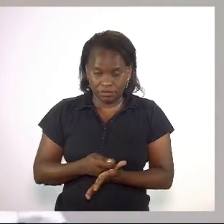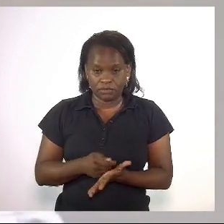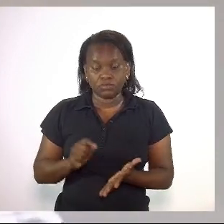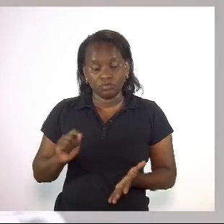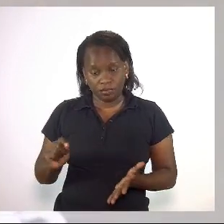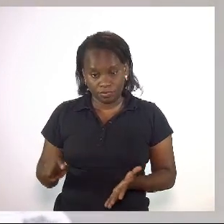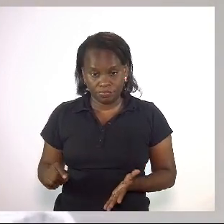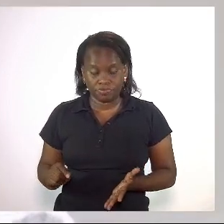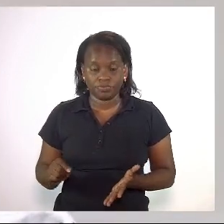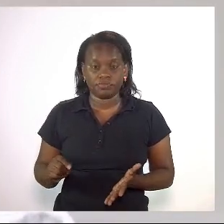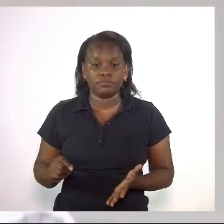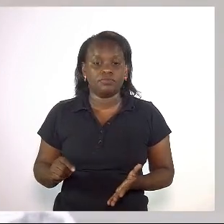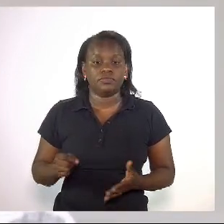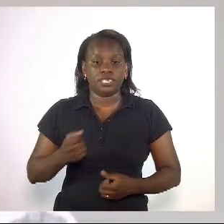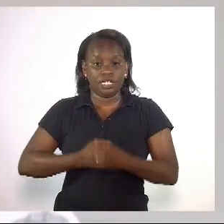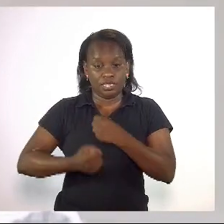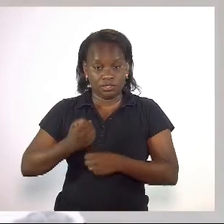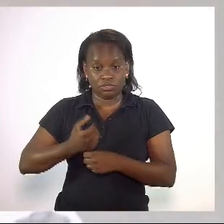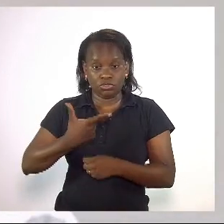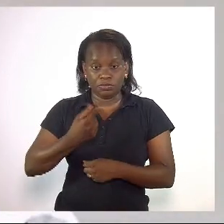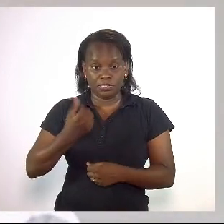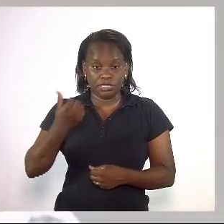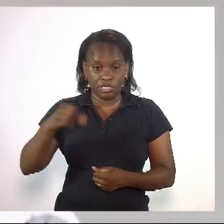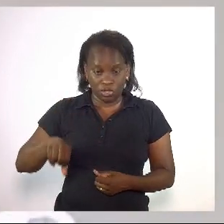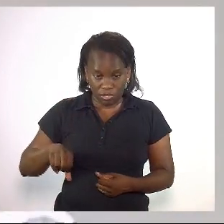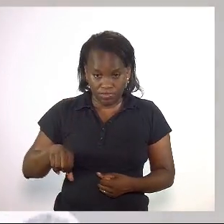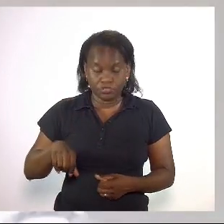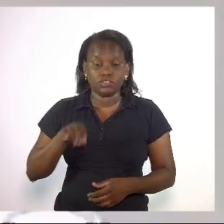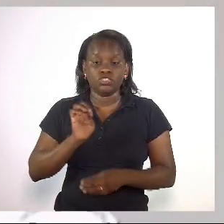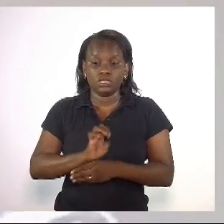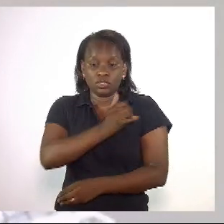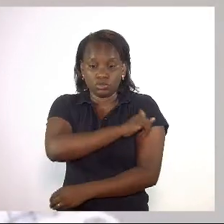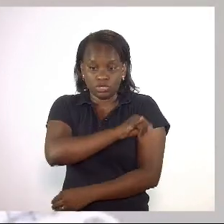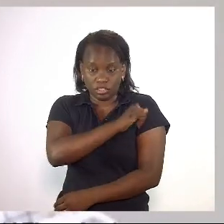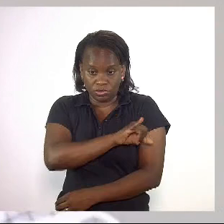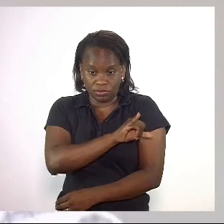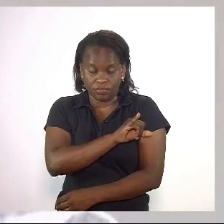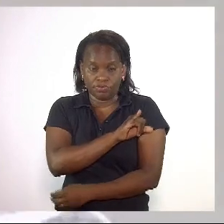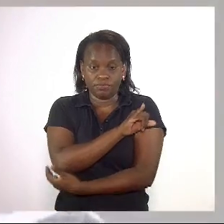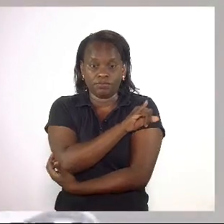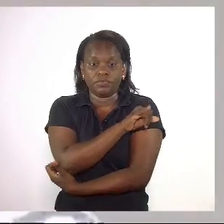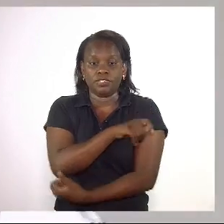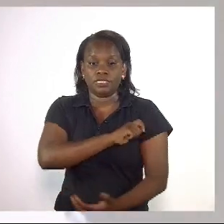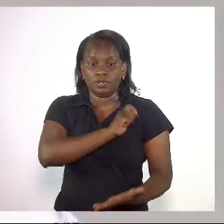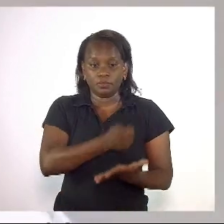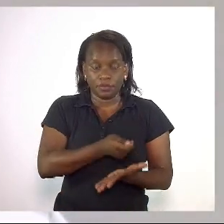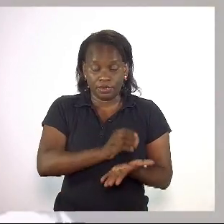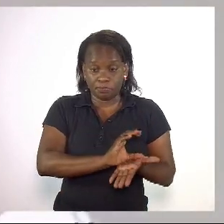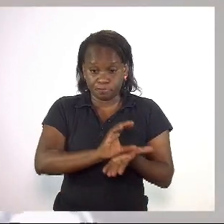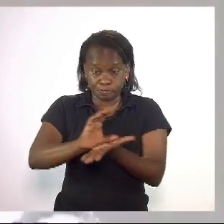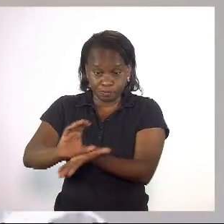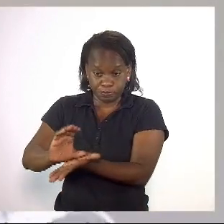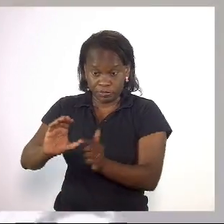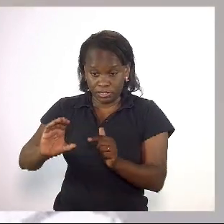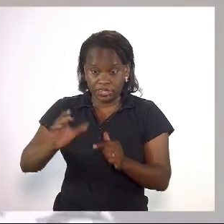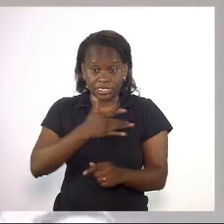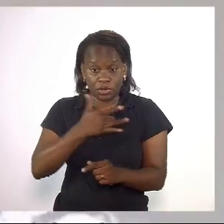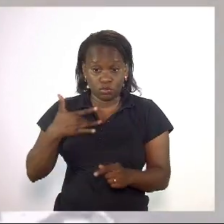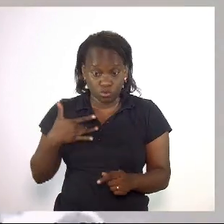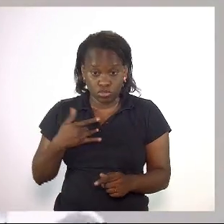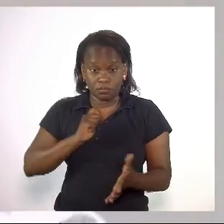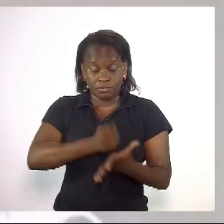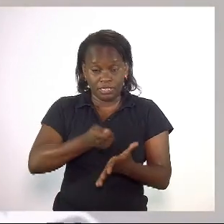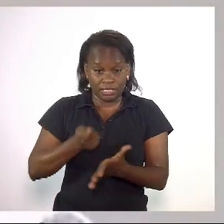seja, no ano de 2019, o Estado do Rio de Janeiro destinou à saúde, seja para